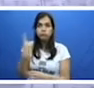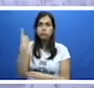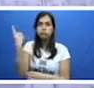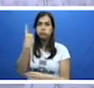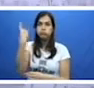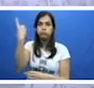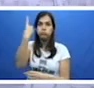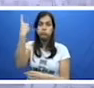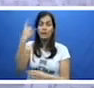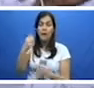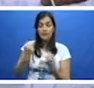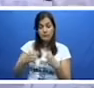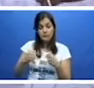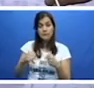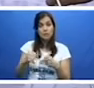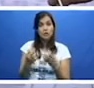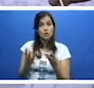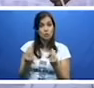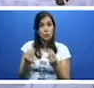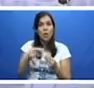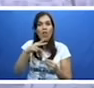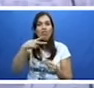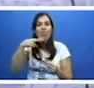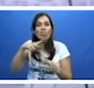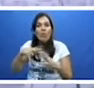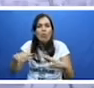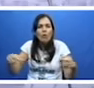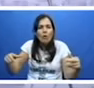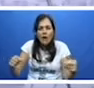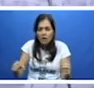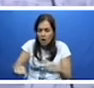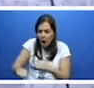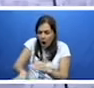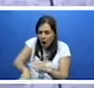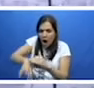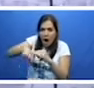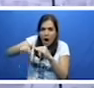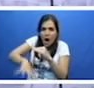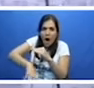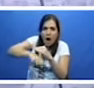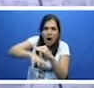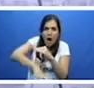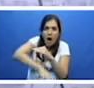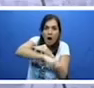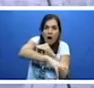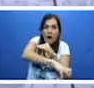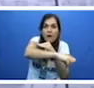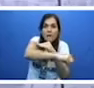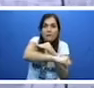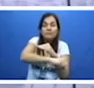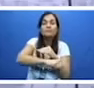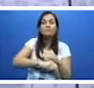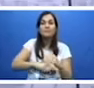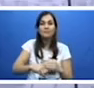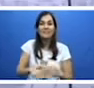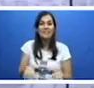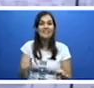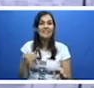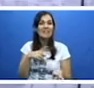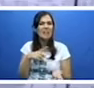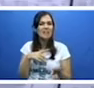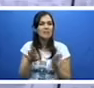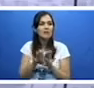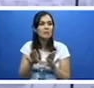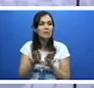precisa ter nutriente capital a partir do solo a raiz tem que ser muito grande além de ter uma raiz muito grande tem um fungo